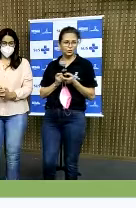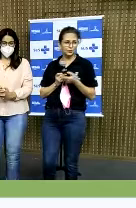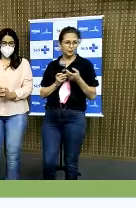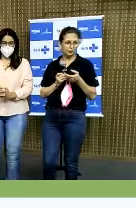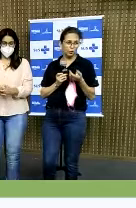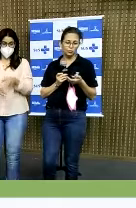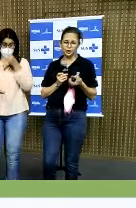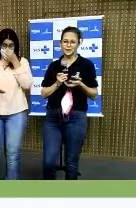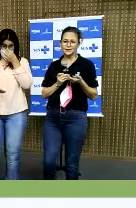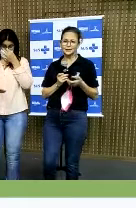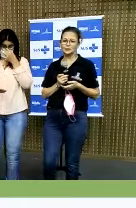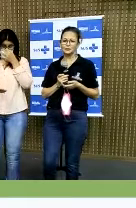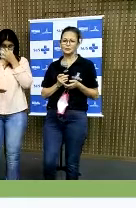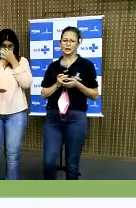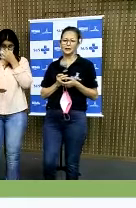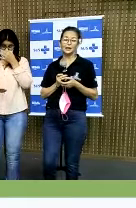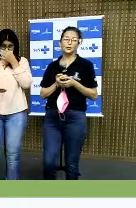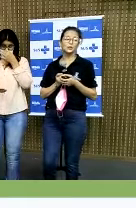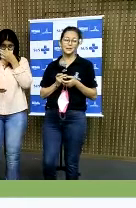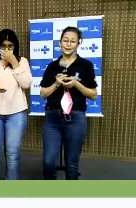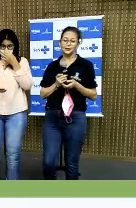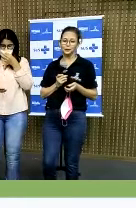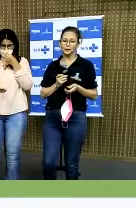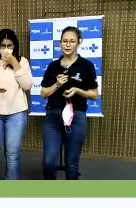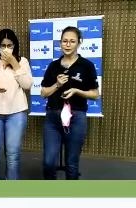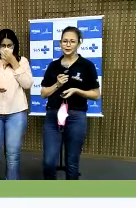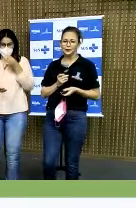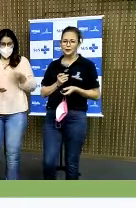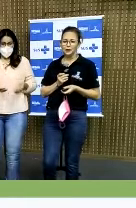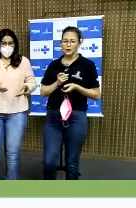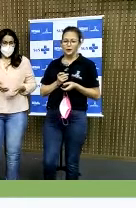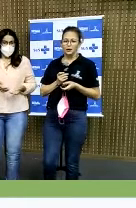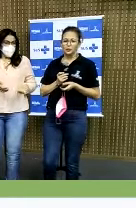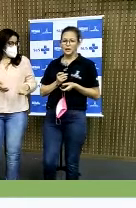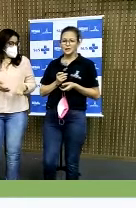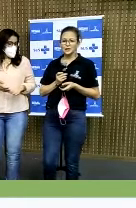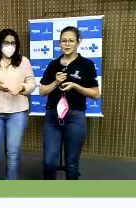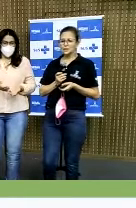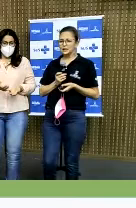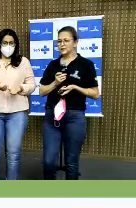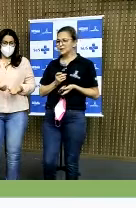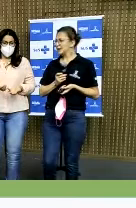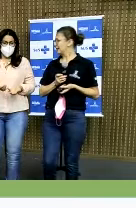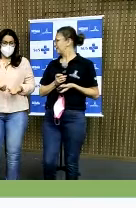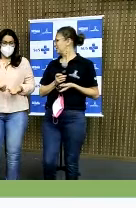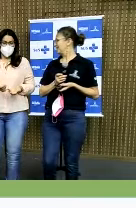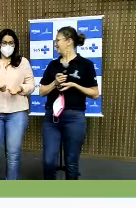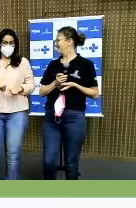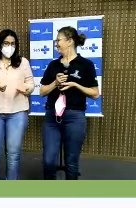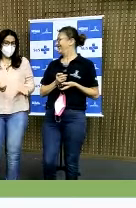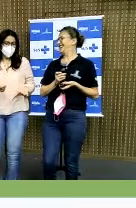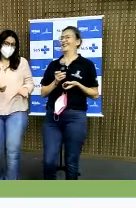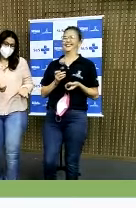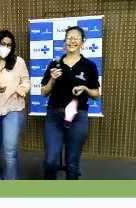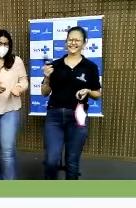teve alguns dias, né, que a gente ficou sem nenhuma. Doenças transmissíveis. É contigo